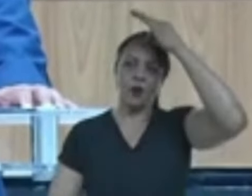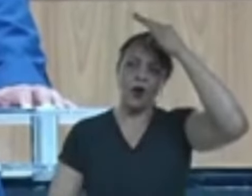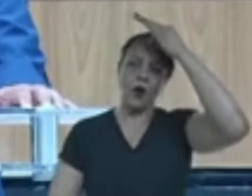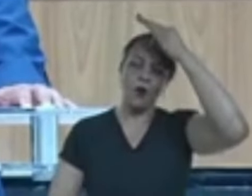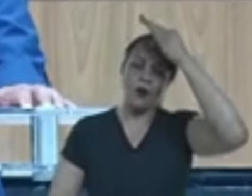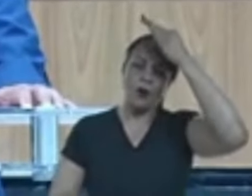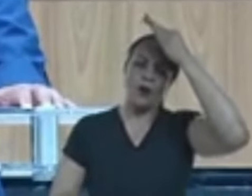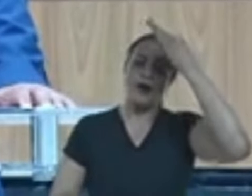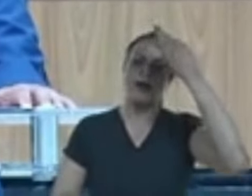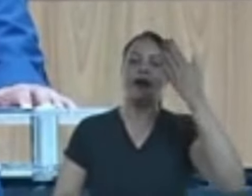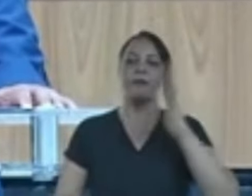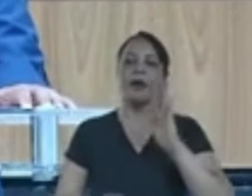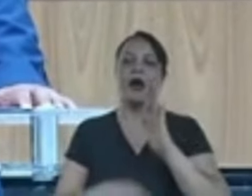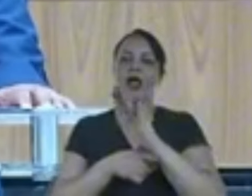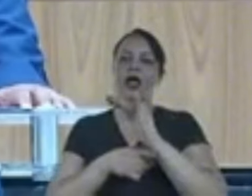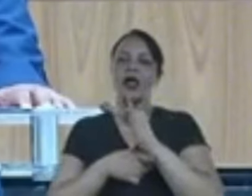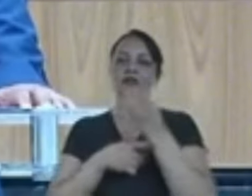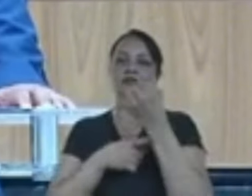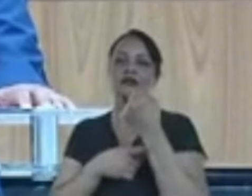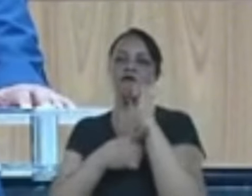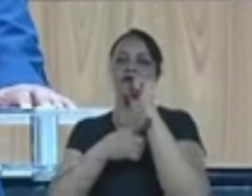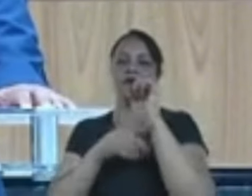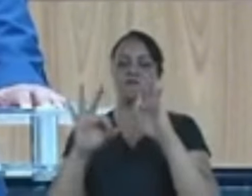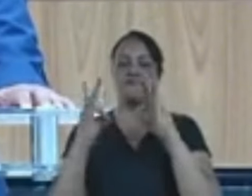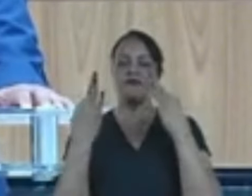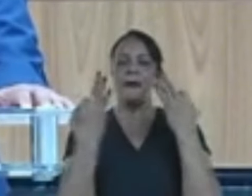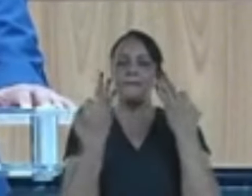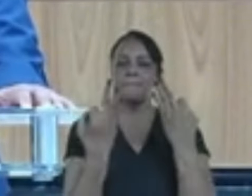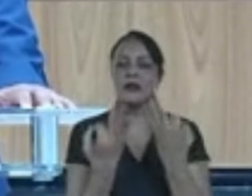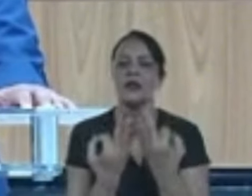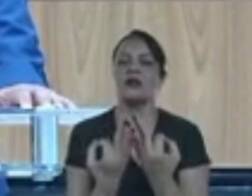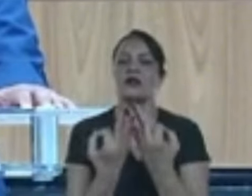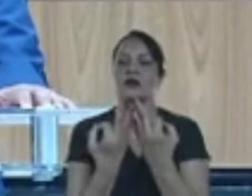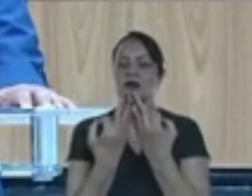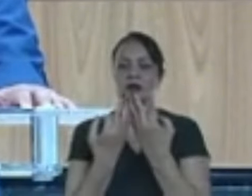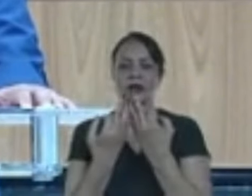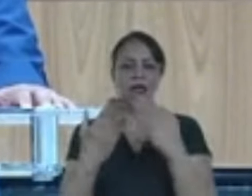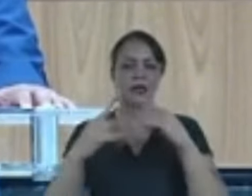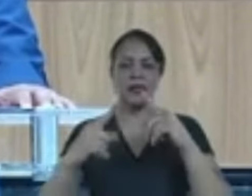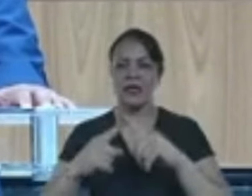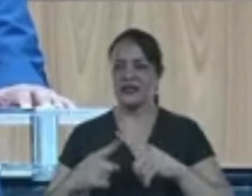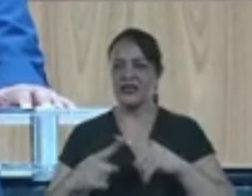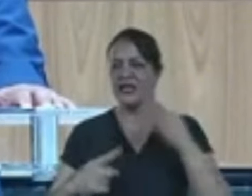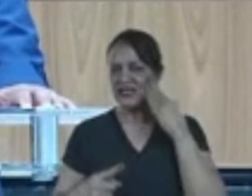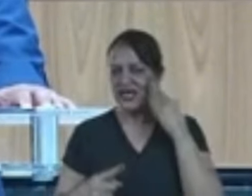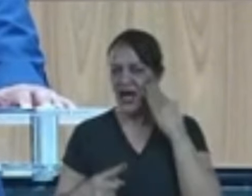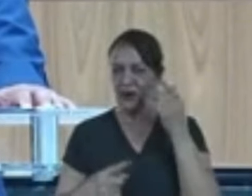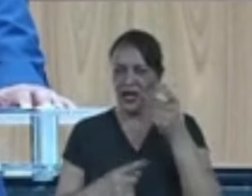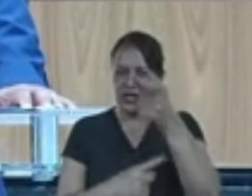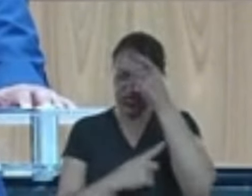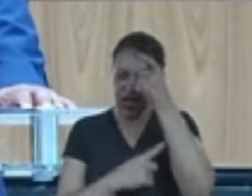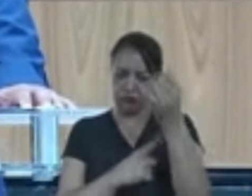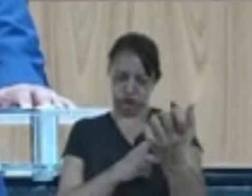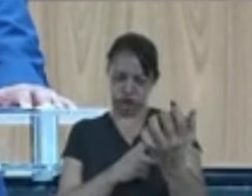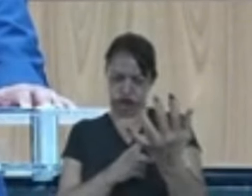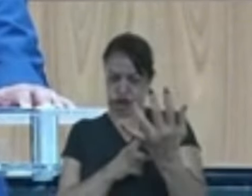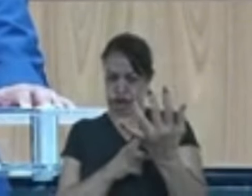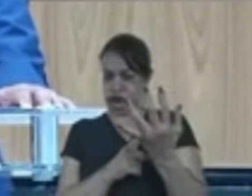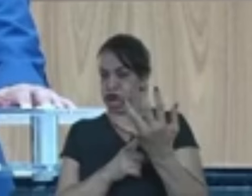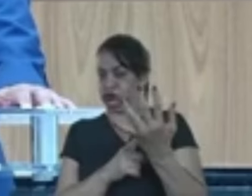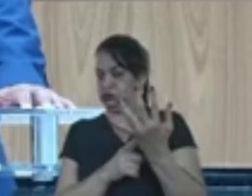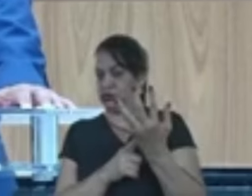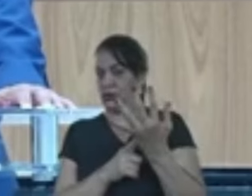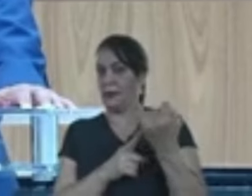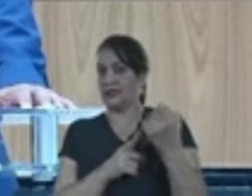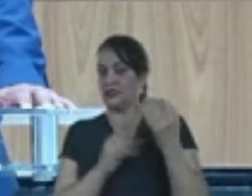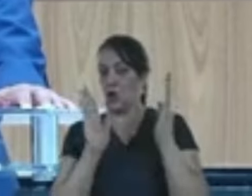Vocês sabem que os ataques eles são implacáveis por parte do inimigo, principalmente para nós que somos pastores, né? Jesus falou: ferirão